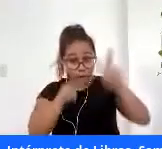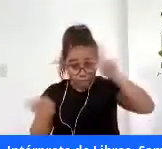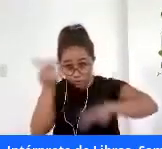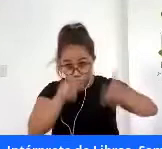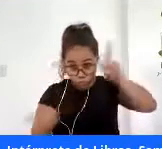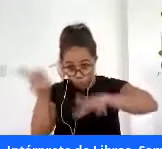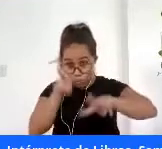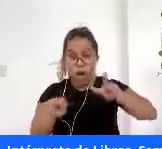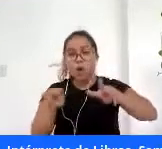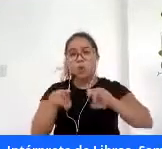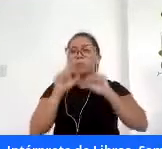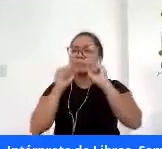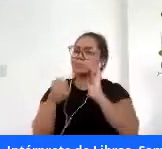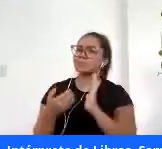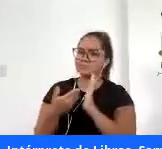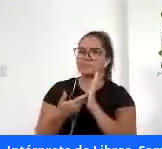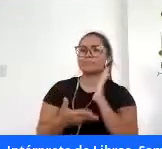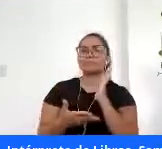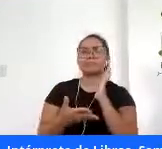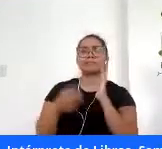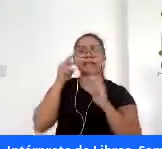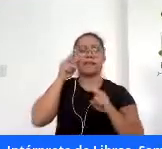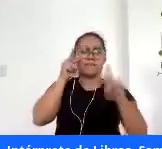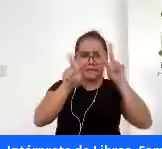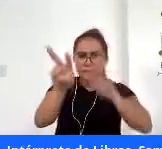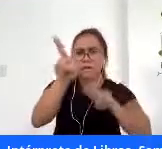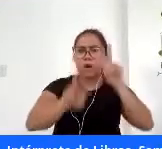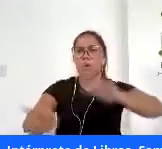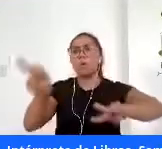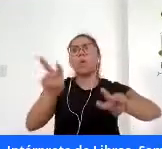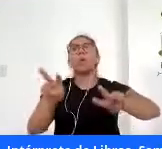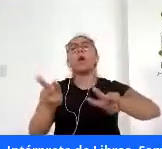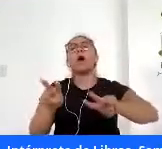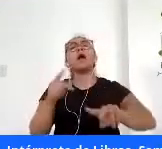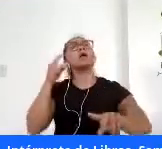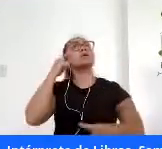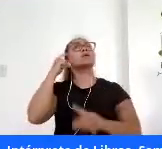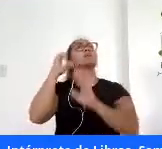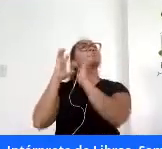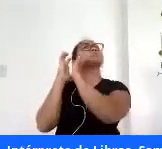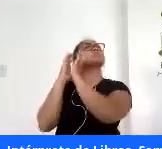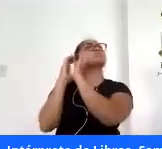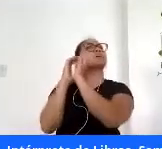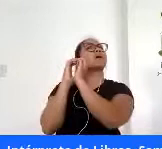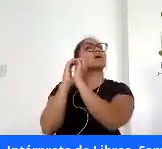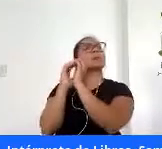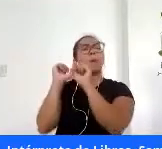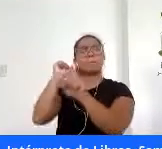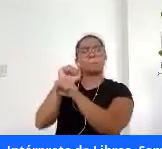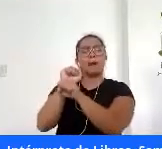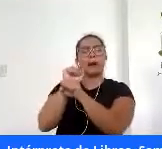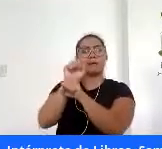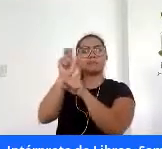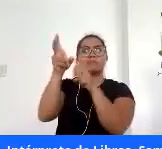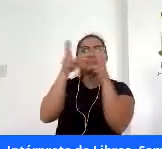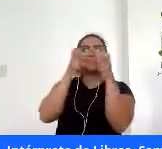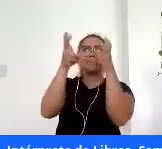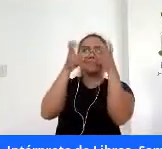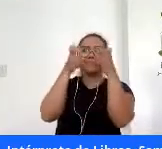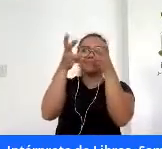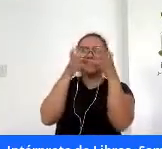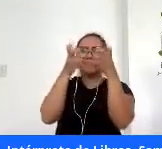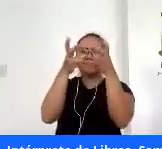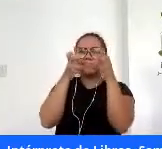você pode perder, né, a visão, e com isso o seu cérebro ele para de receber esse sinal visual, né,